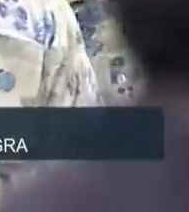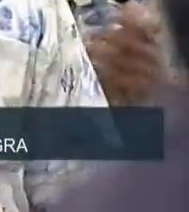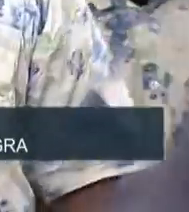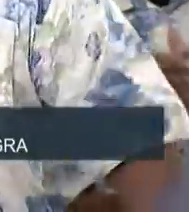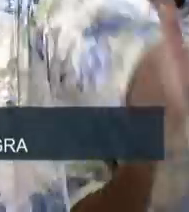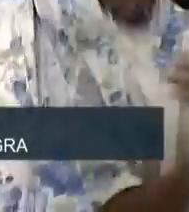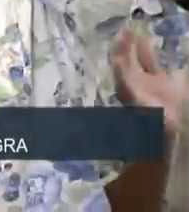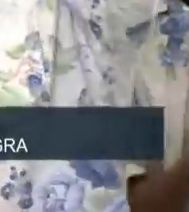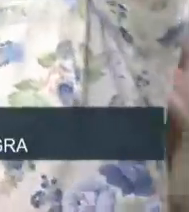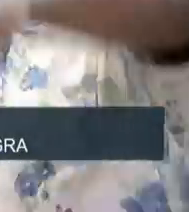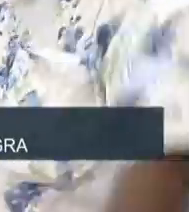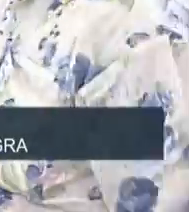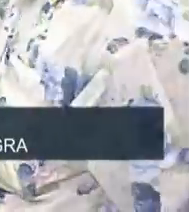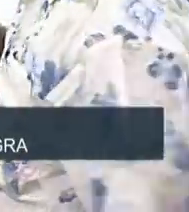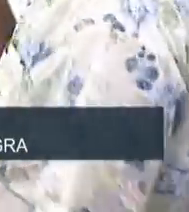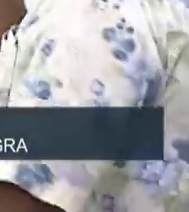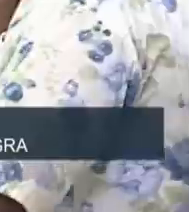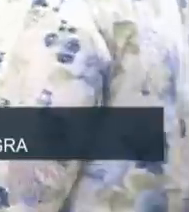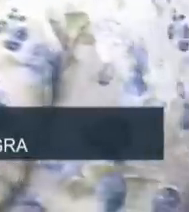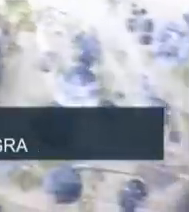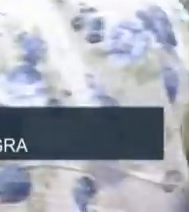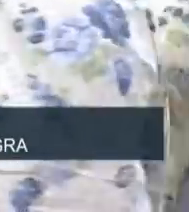saind obrigado